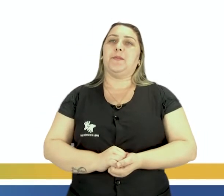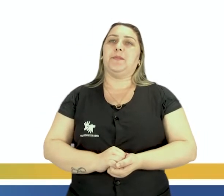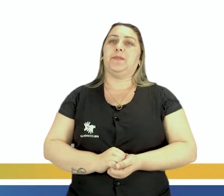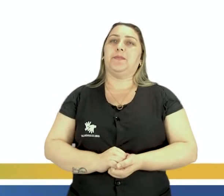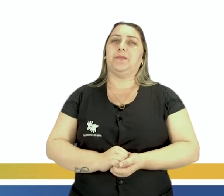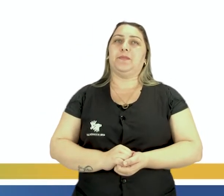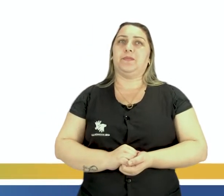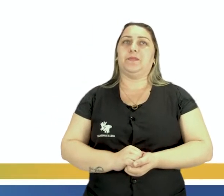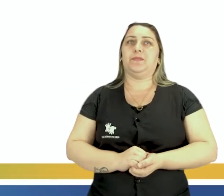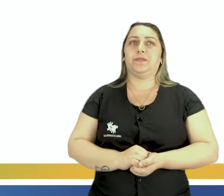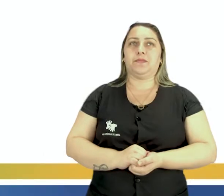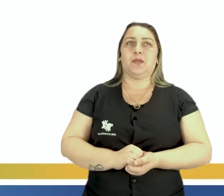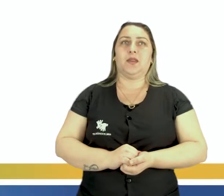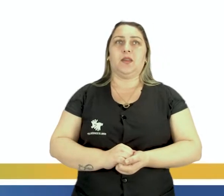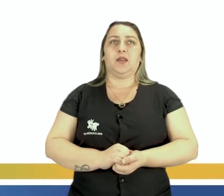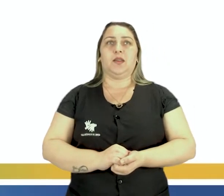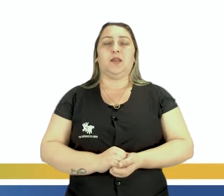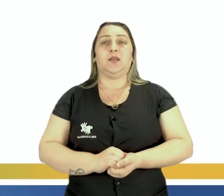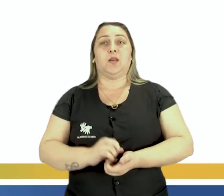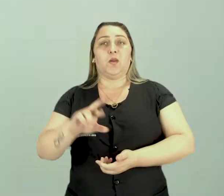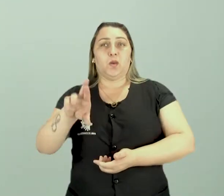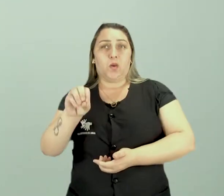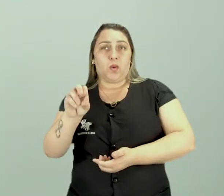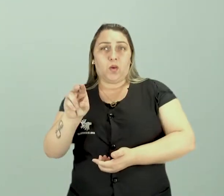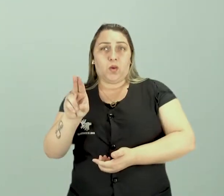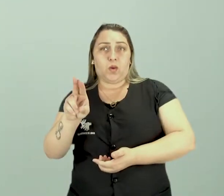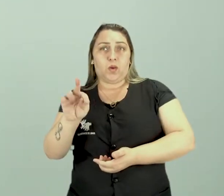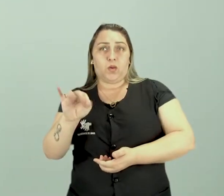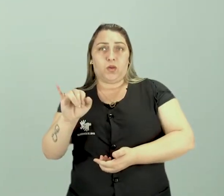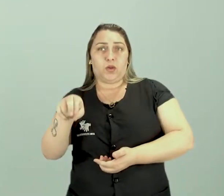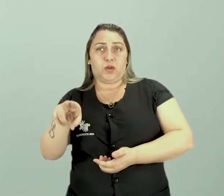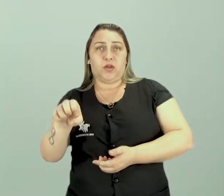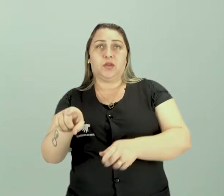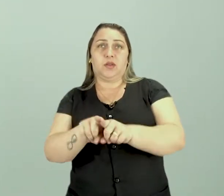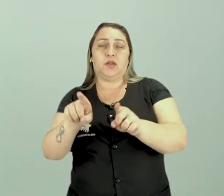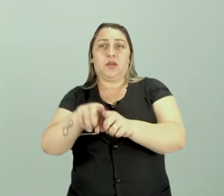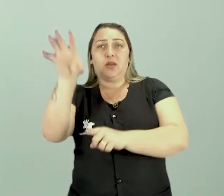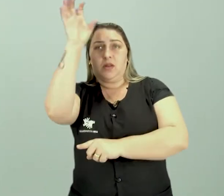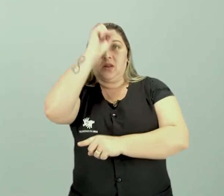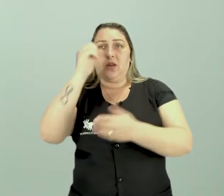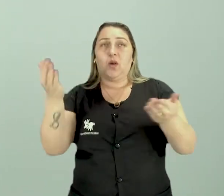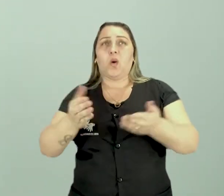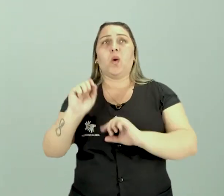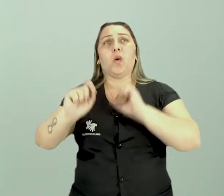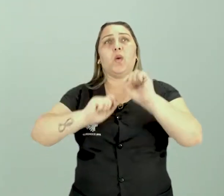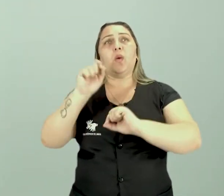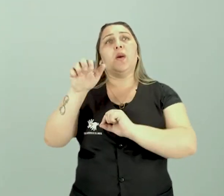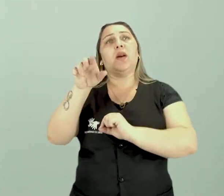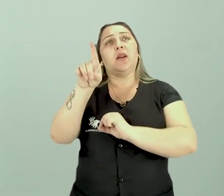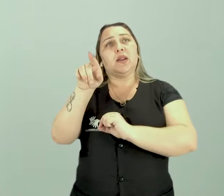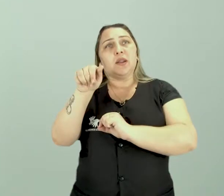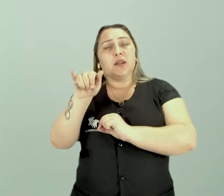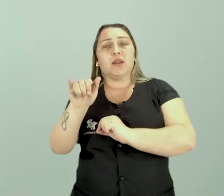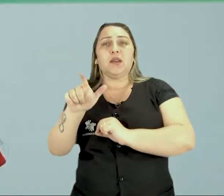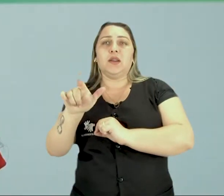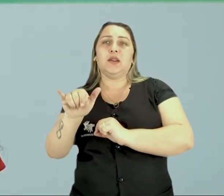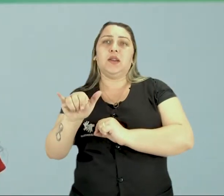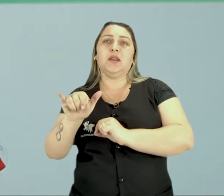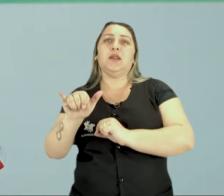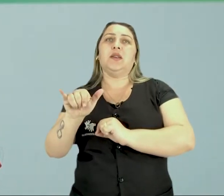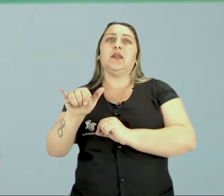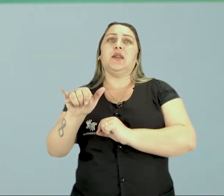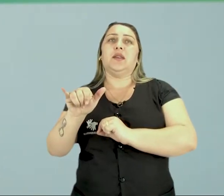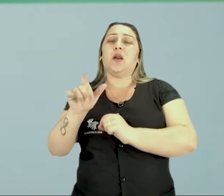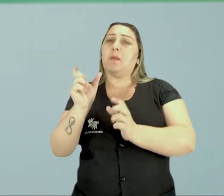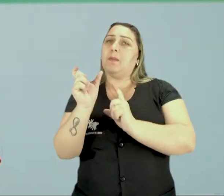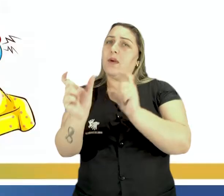daily routines também é um conteúdo que nós vamos aprender hoje, ok? O que são os daily routines? São